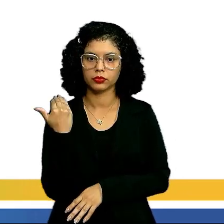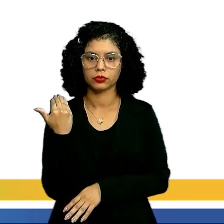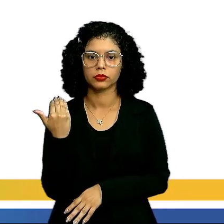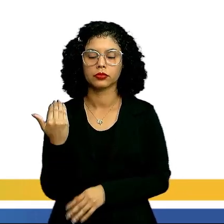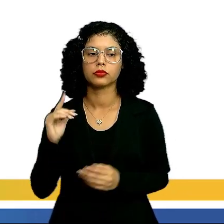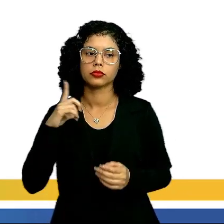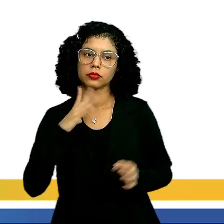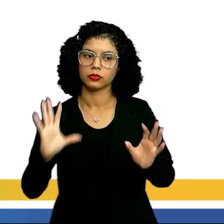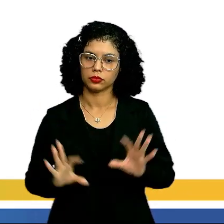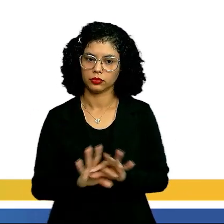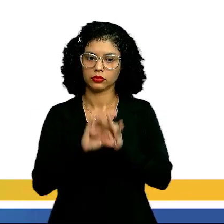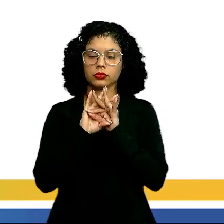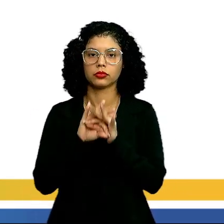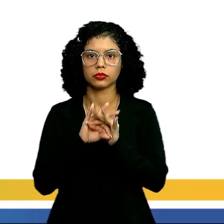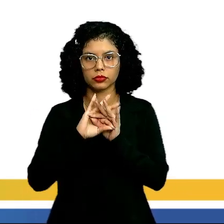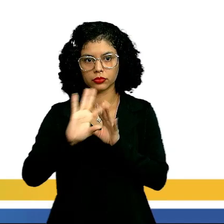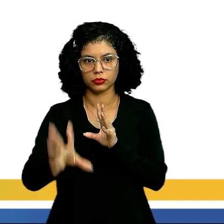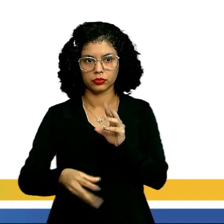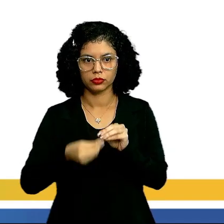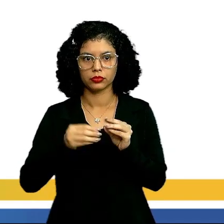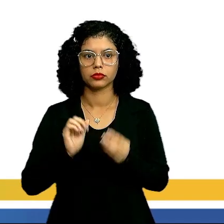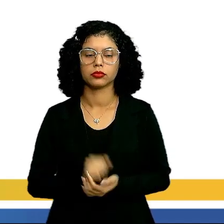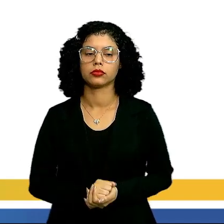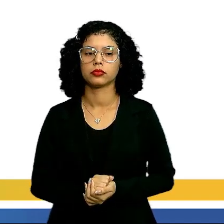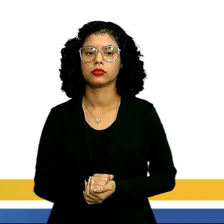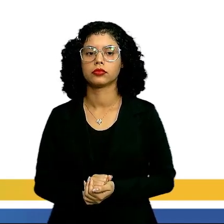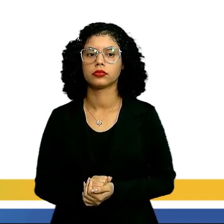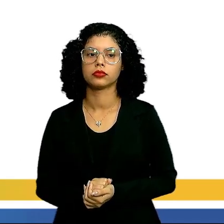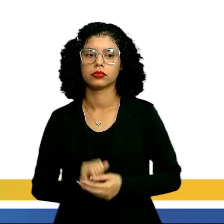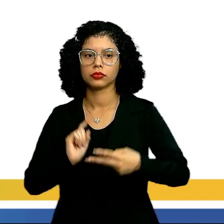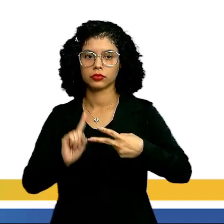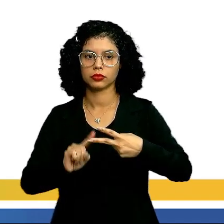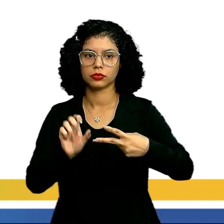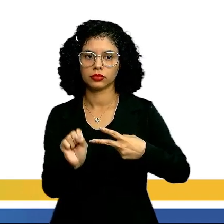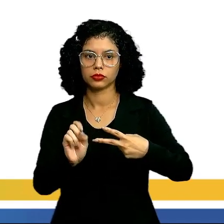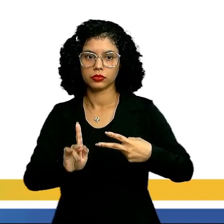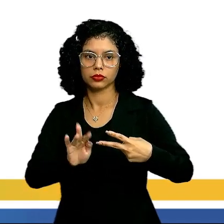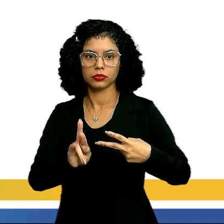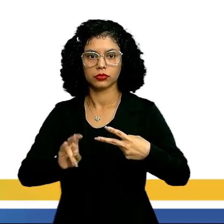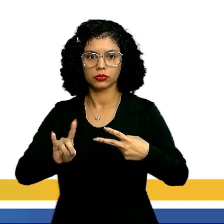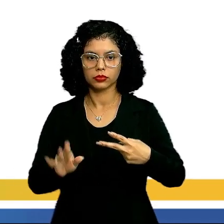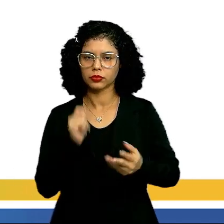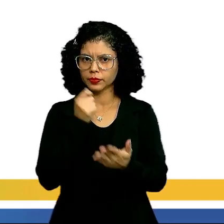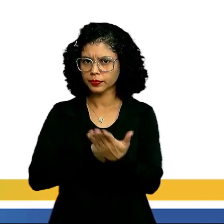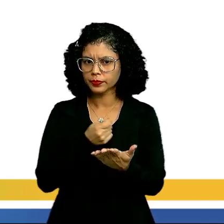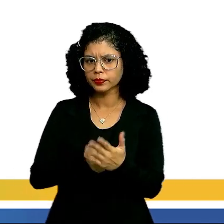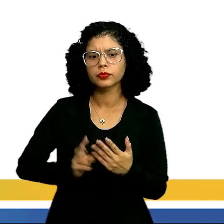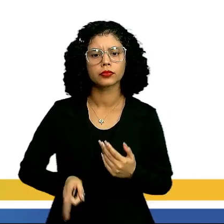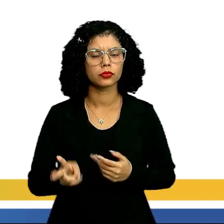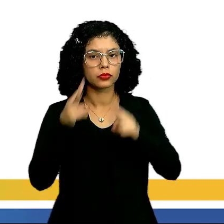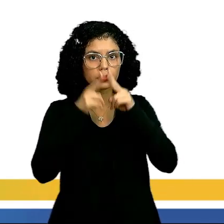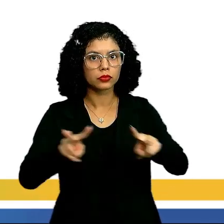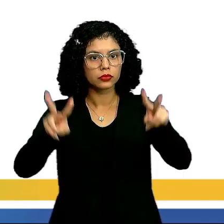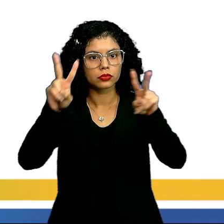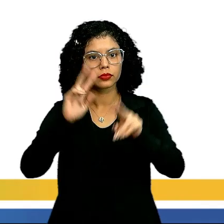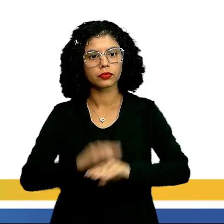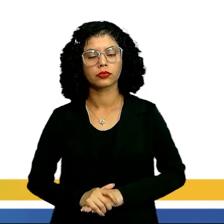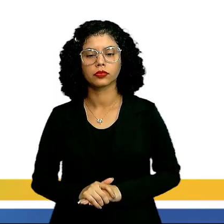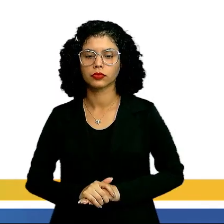Há uma idealização completa, tá? Eu tenho esse subjetivismo pessimista, uma visão